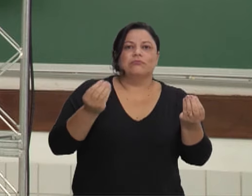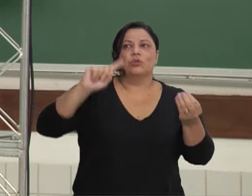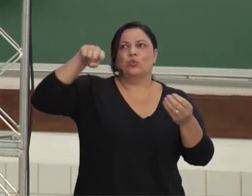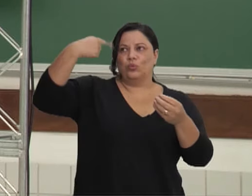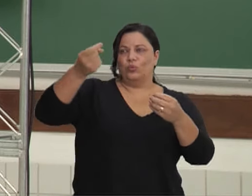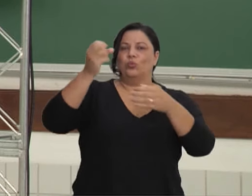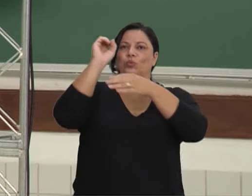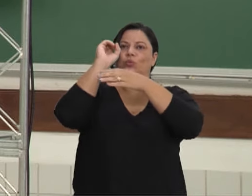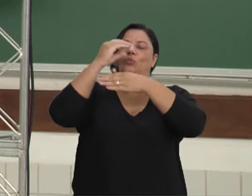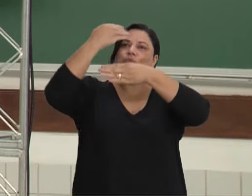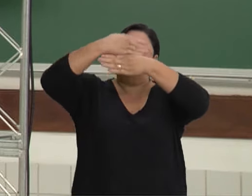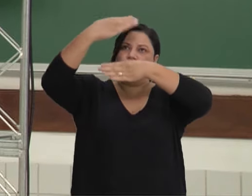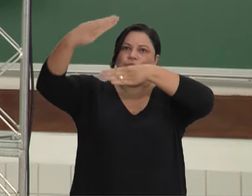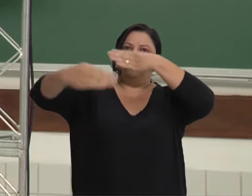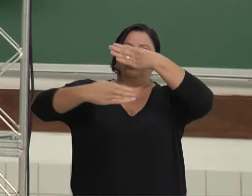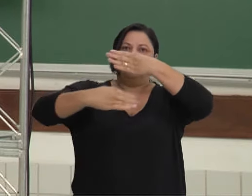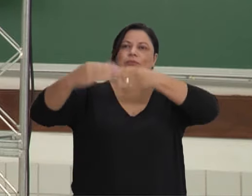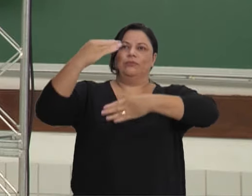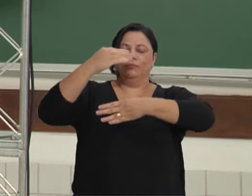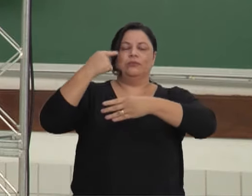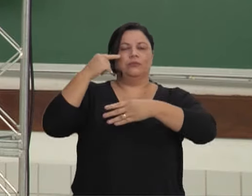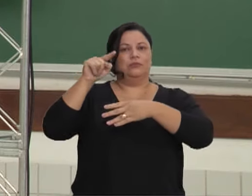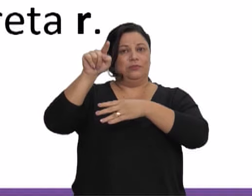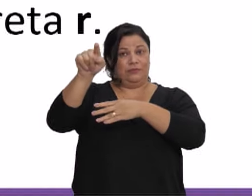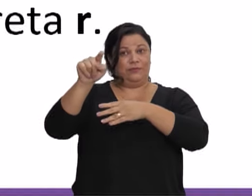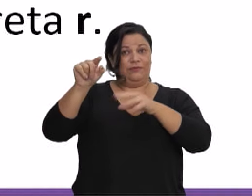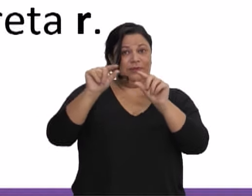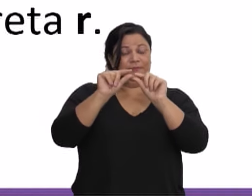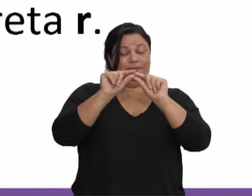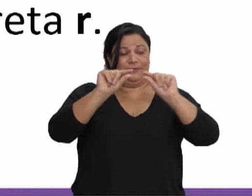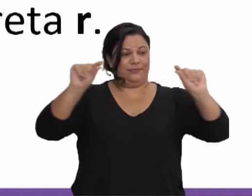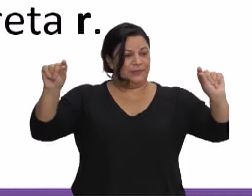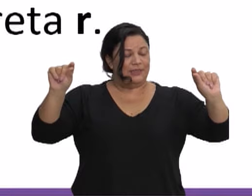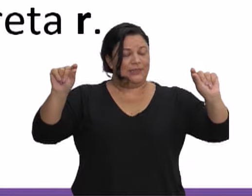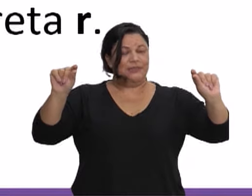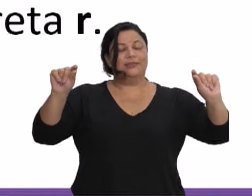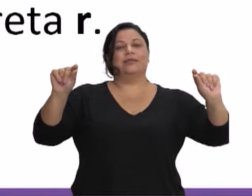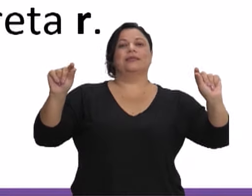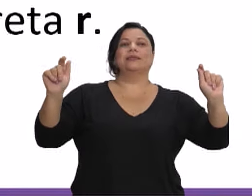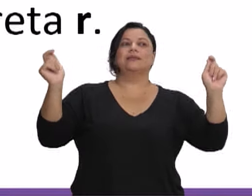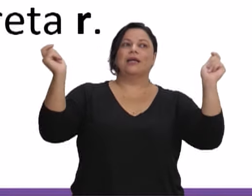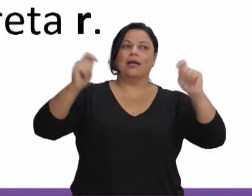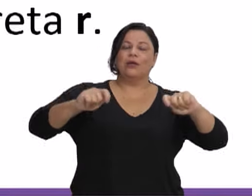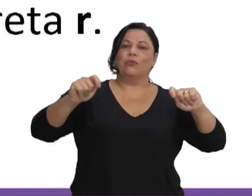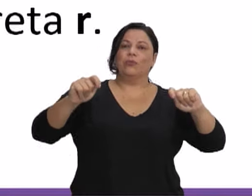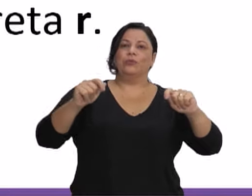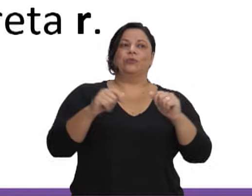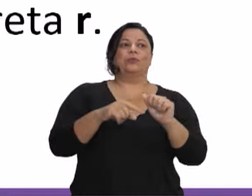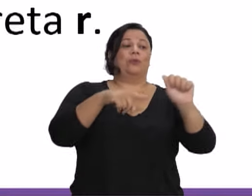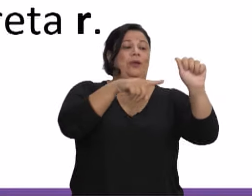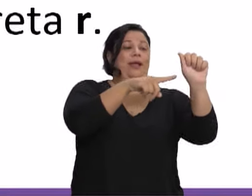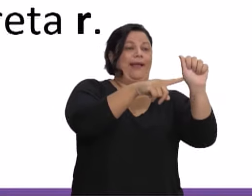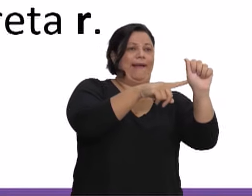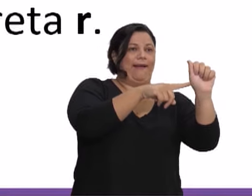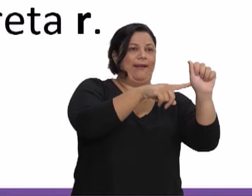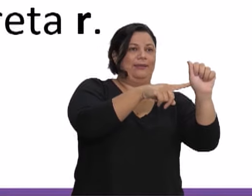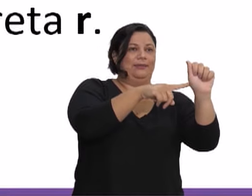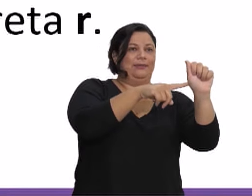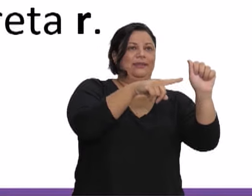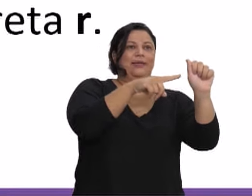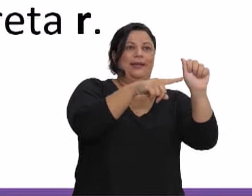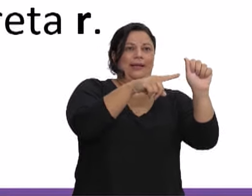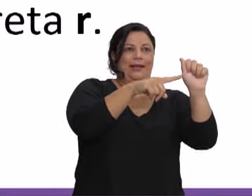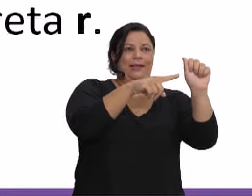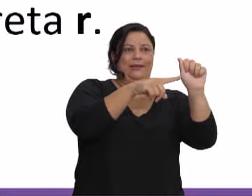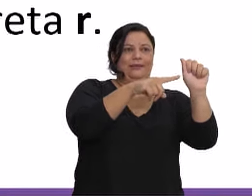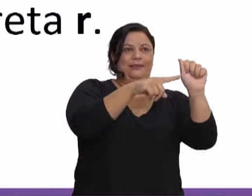gente vai ver a distância do ponto A à reta é a distância de ponto A ao A'. Aqui ele chamou de A', mas